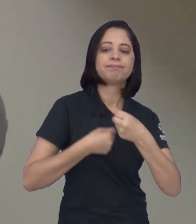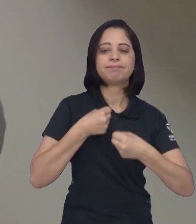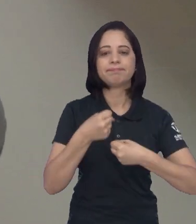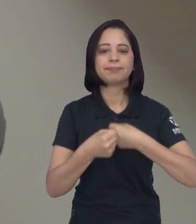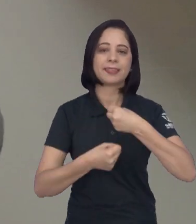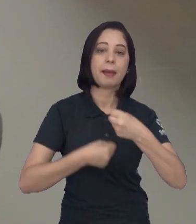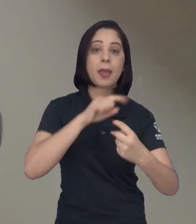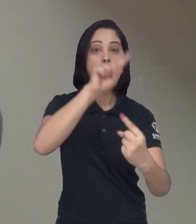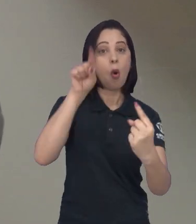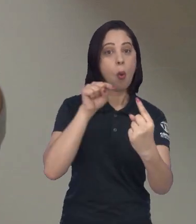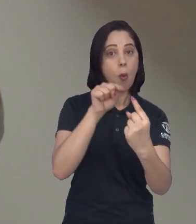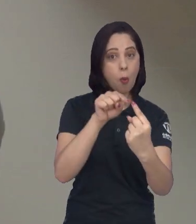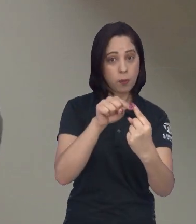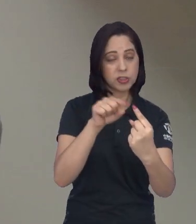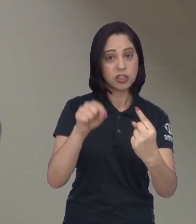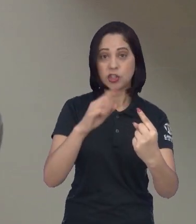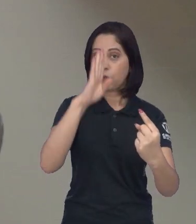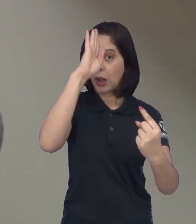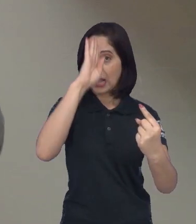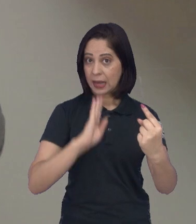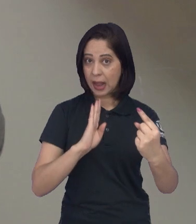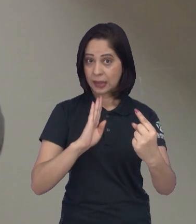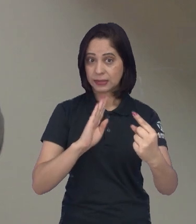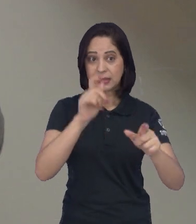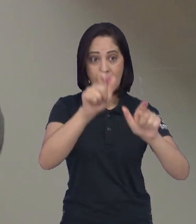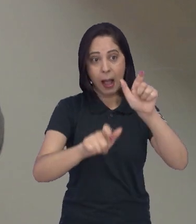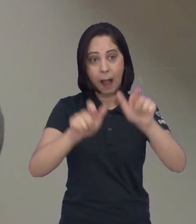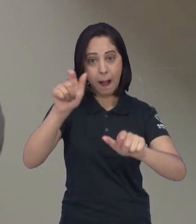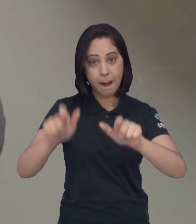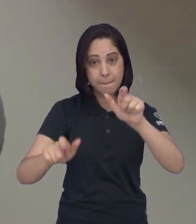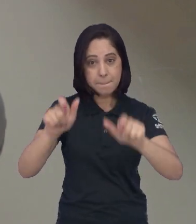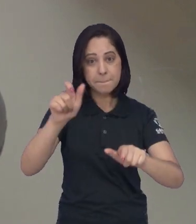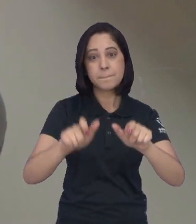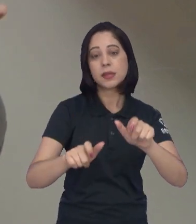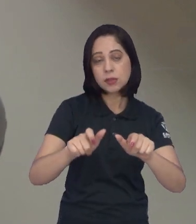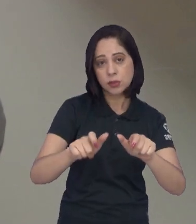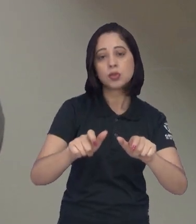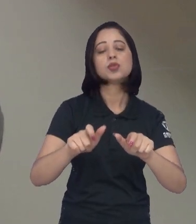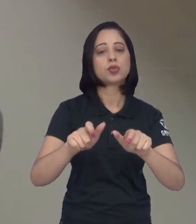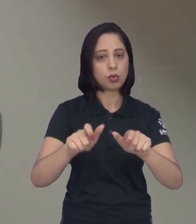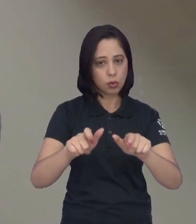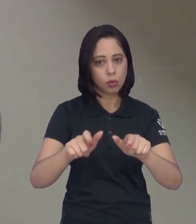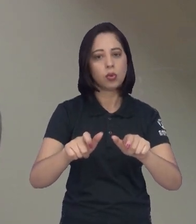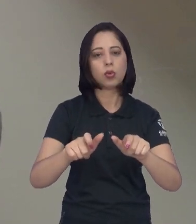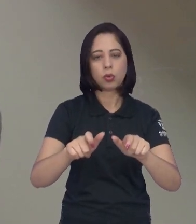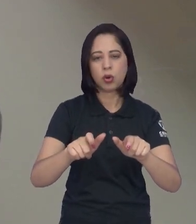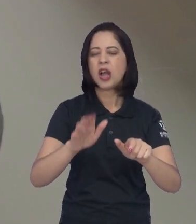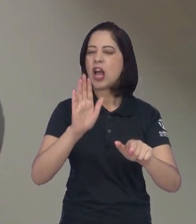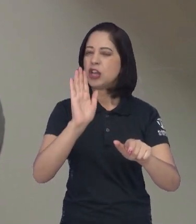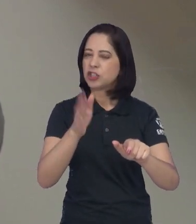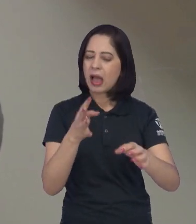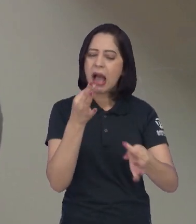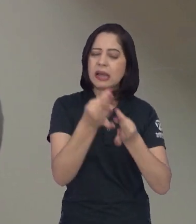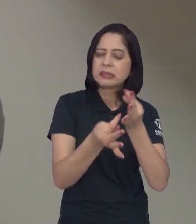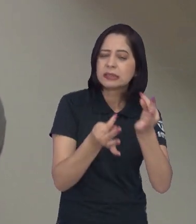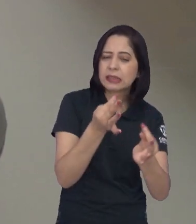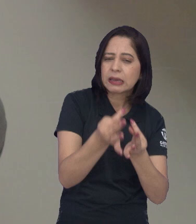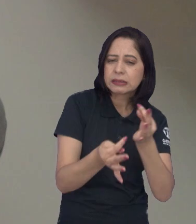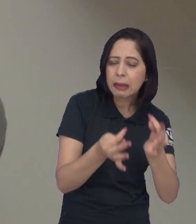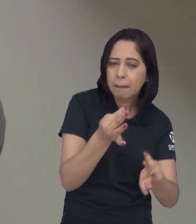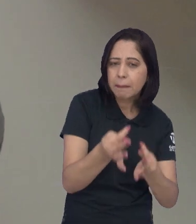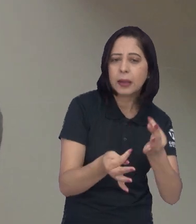proporcionar de forma gratuita atividades físicas para quem faz algum um tratamento